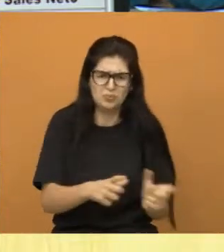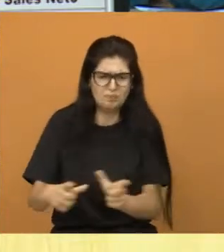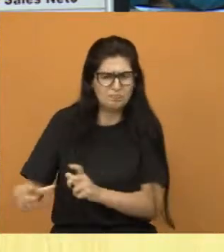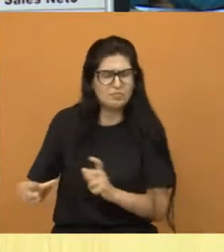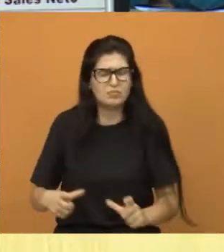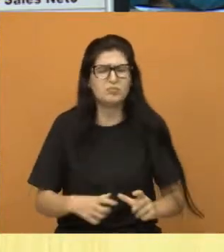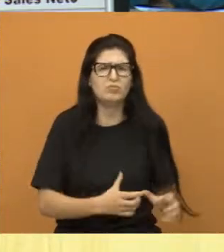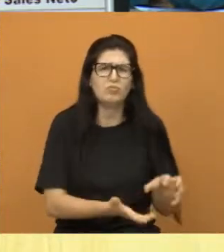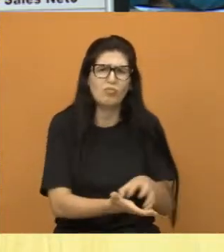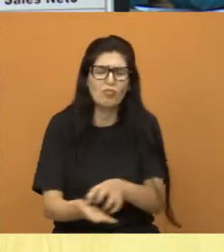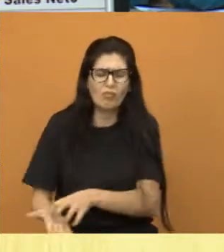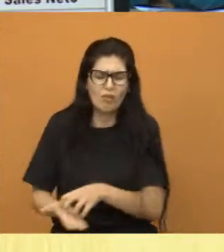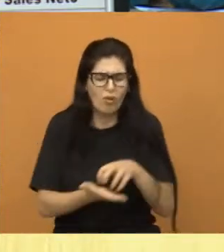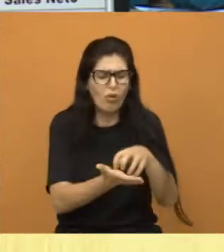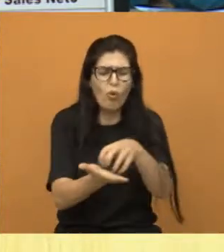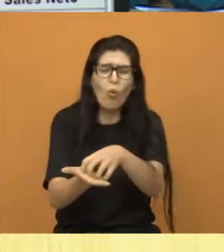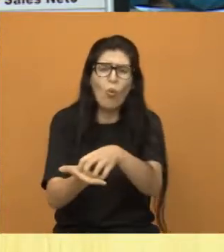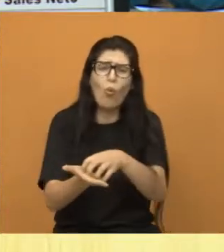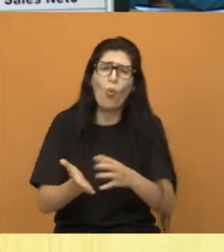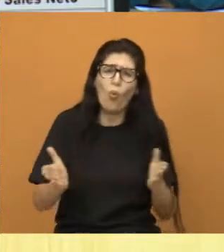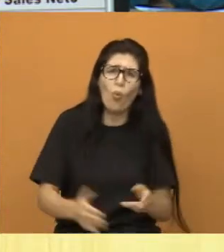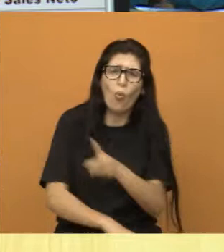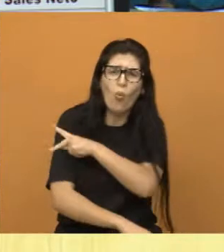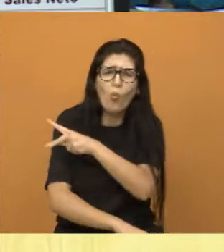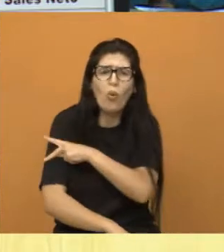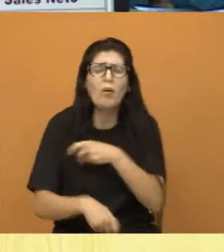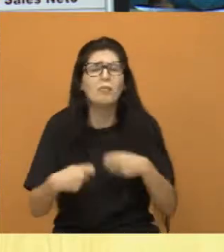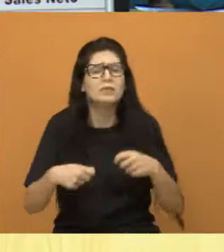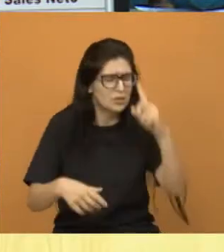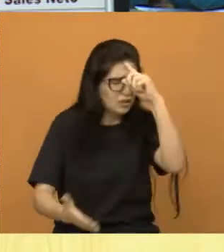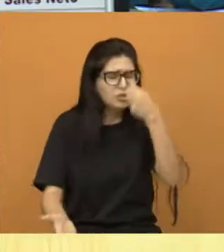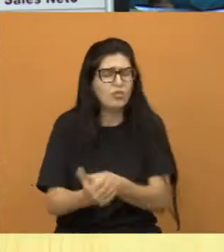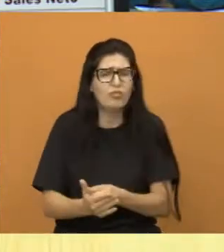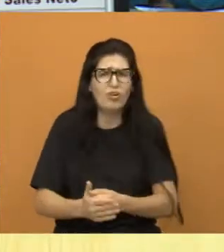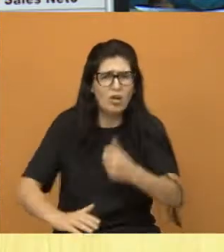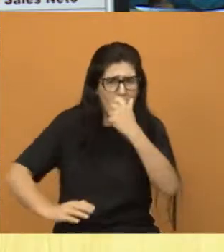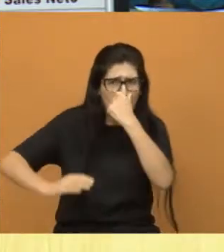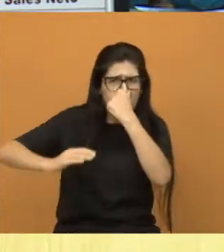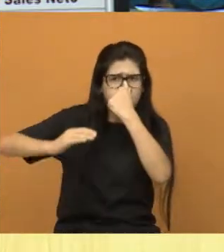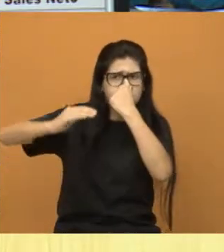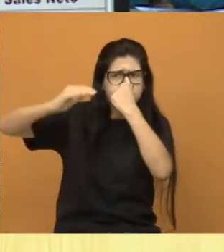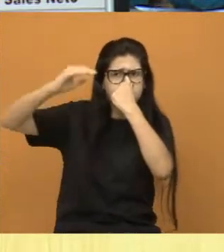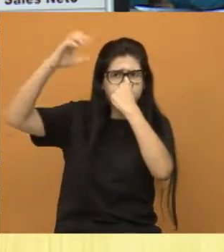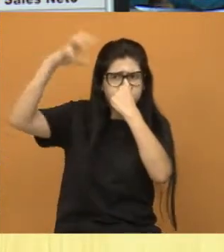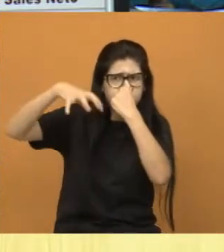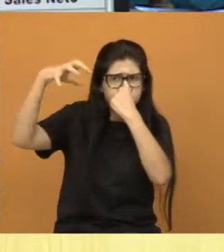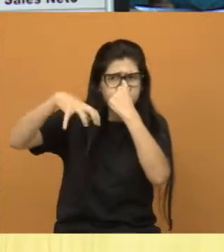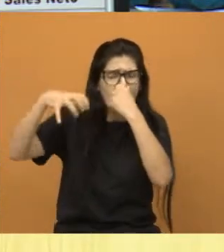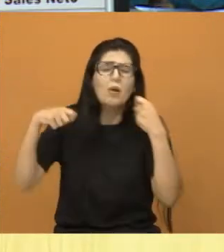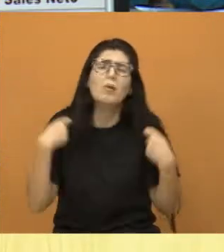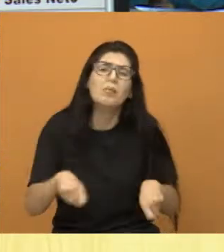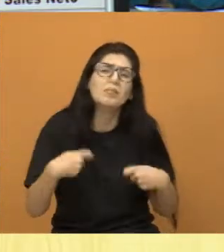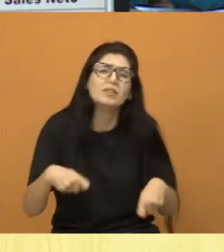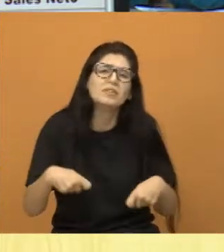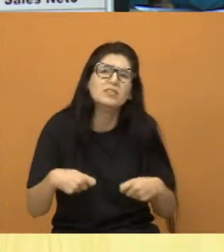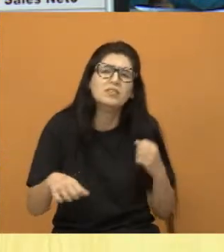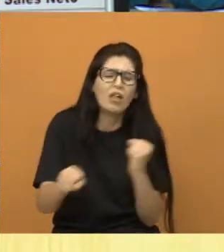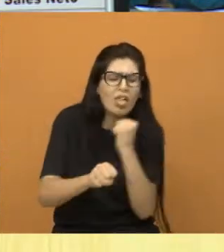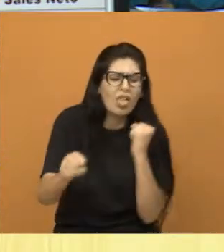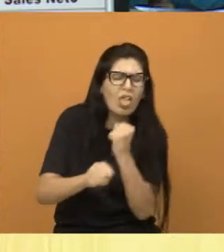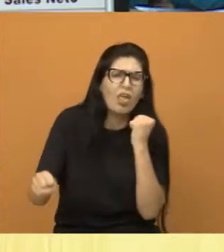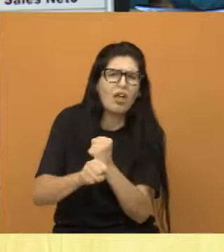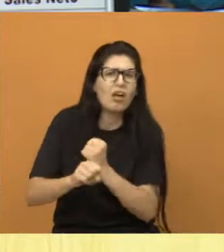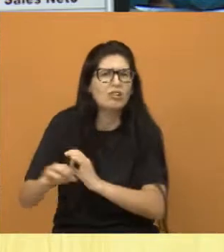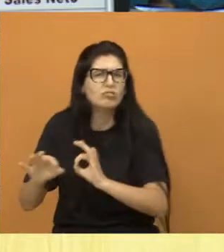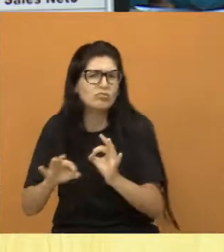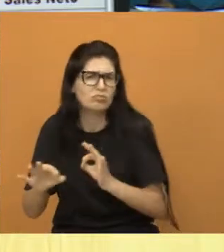poder executar obras de contenção de enchente, de manutenção na nossa cidade como um todo, precisamos de engenheiros. Então,